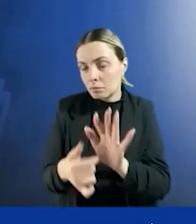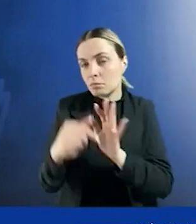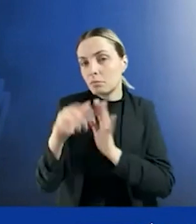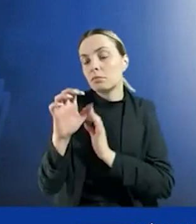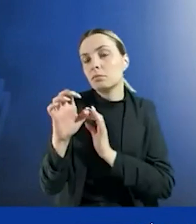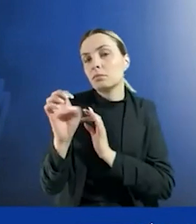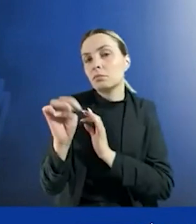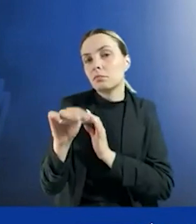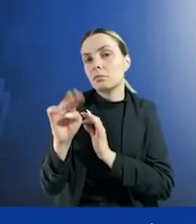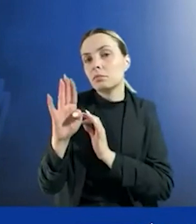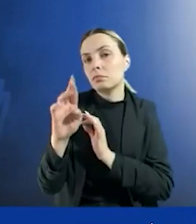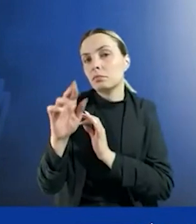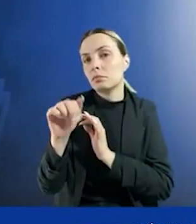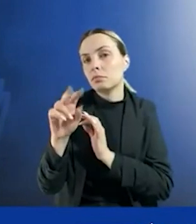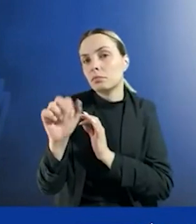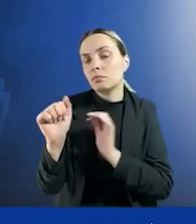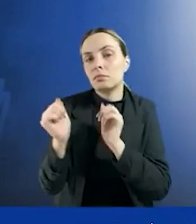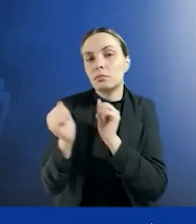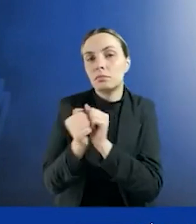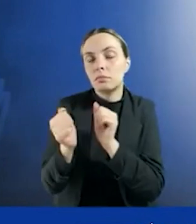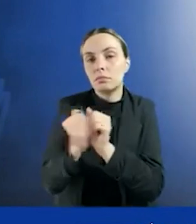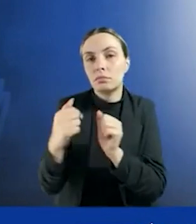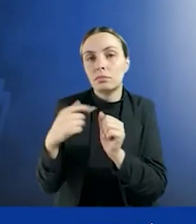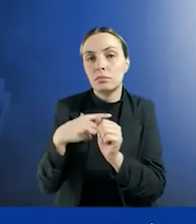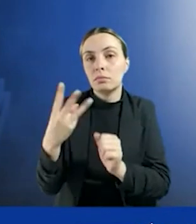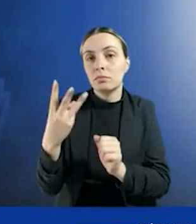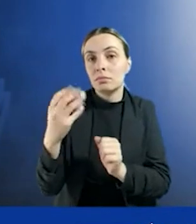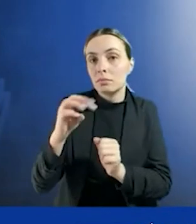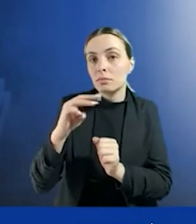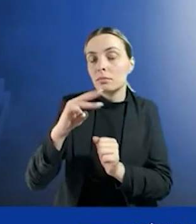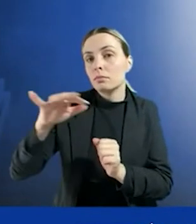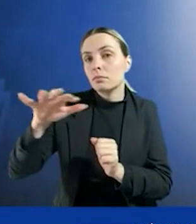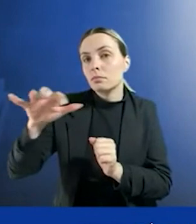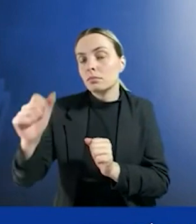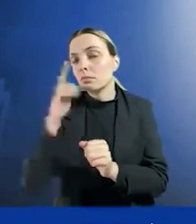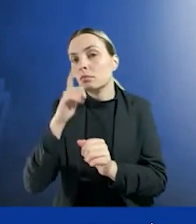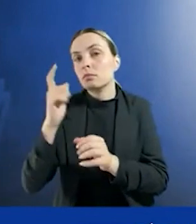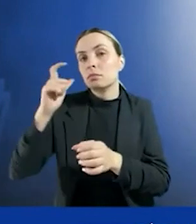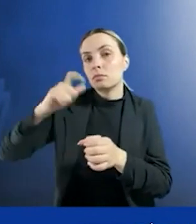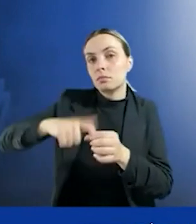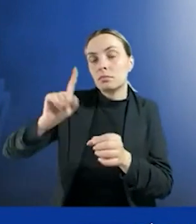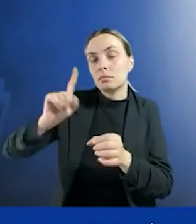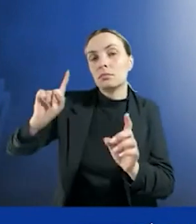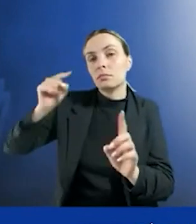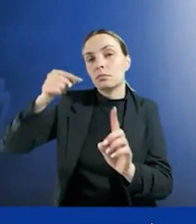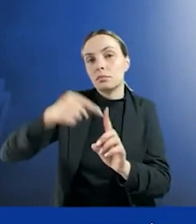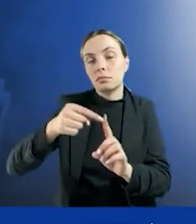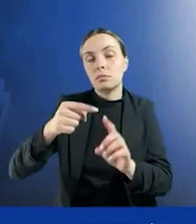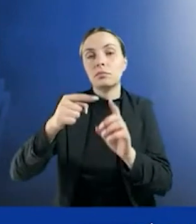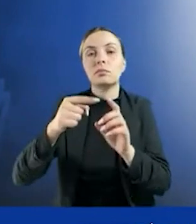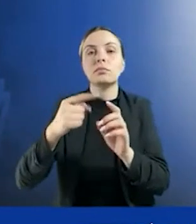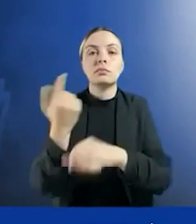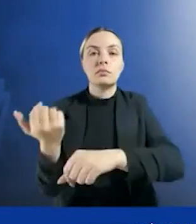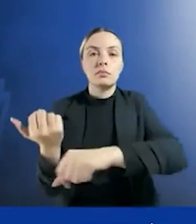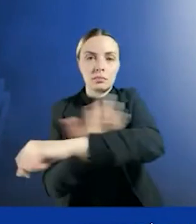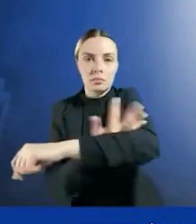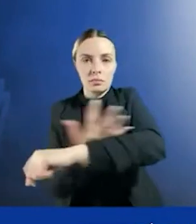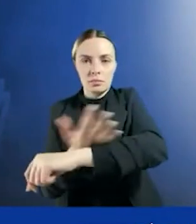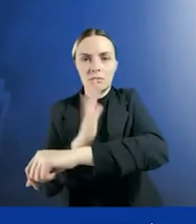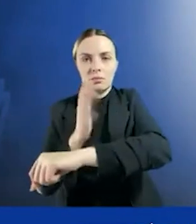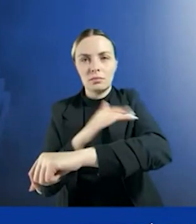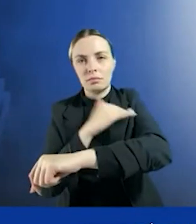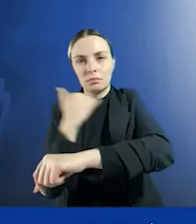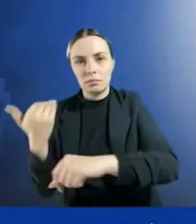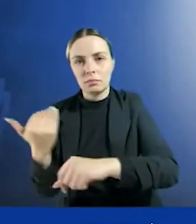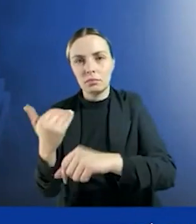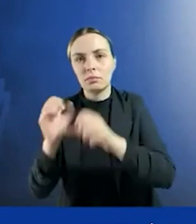nós temos 30 milhões de hectares a serem recuperados, é a nossa meta em pastagens degradadas, sistema plantio